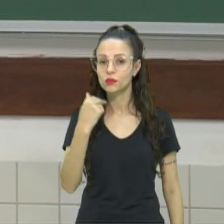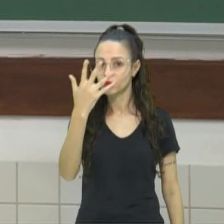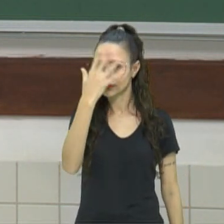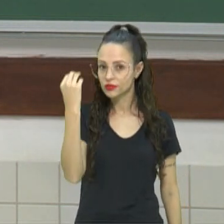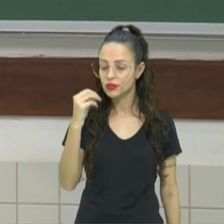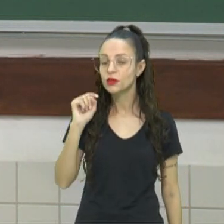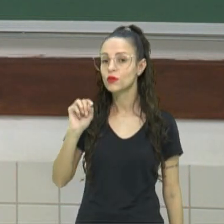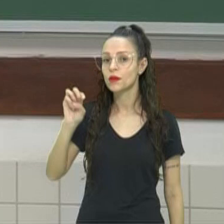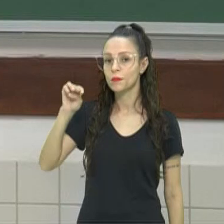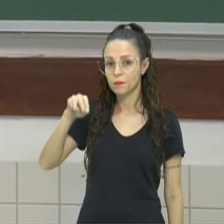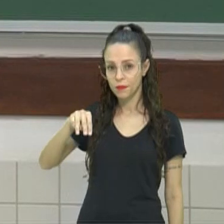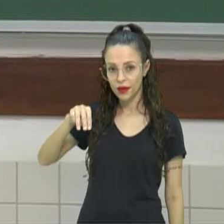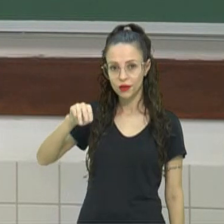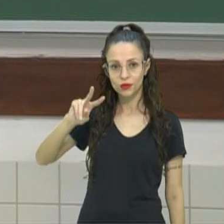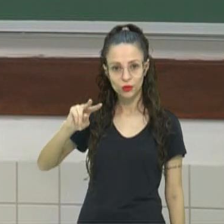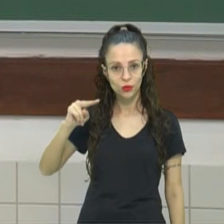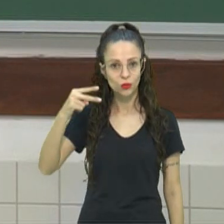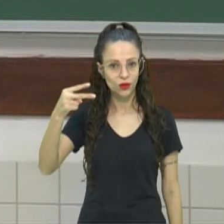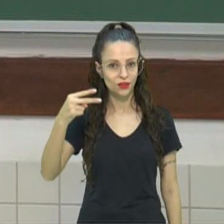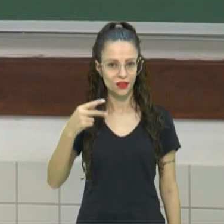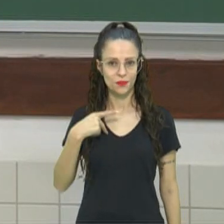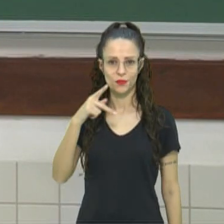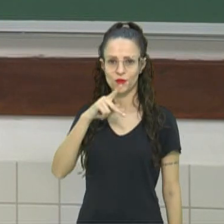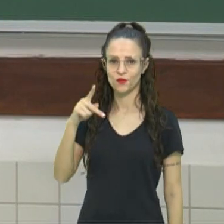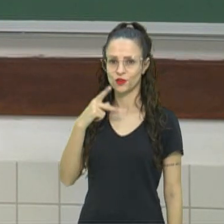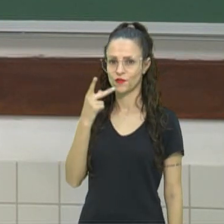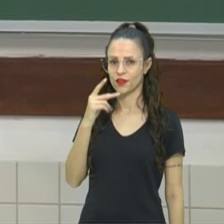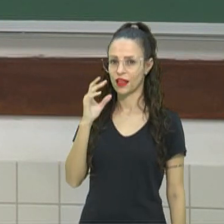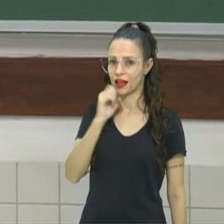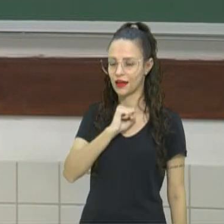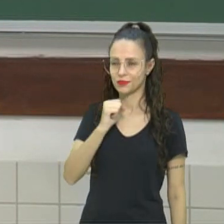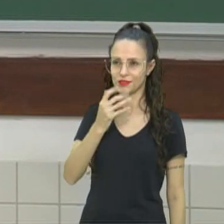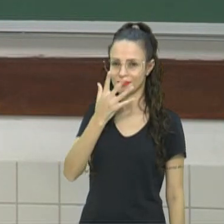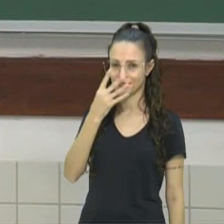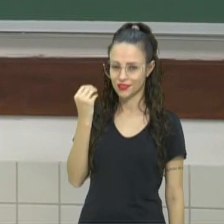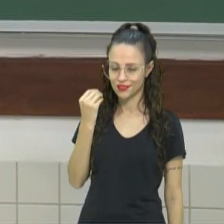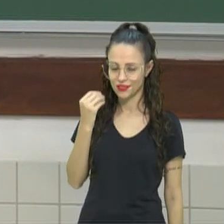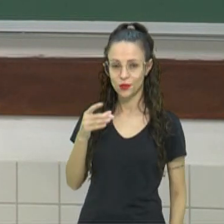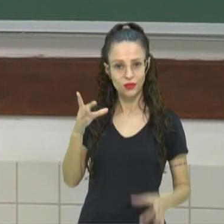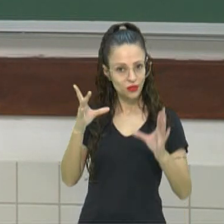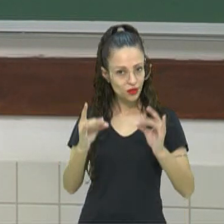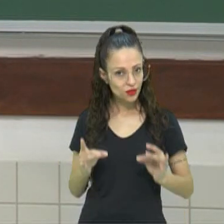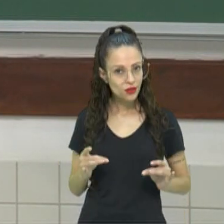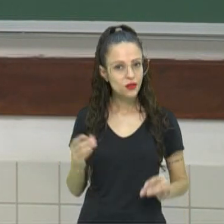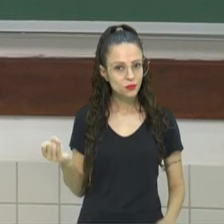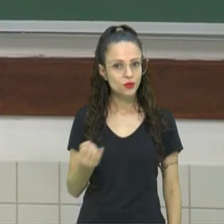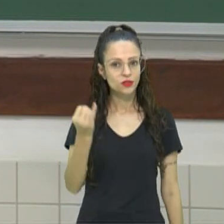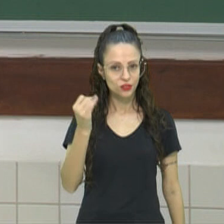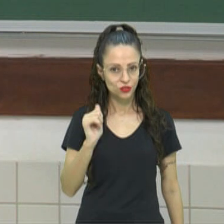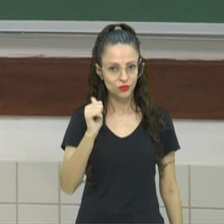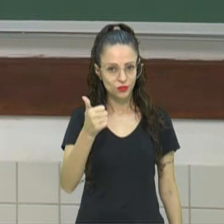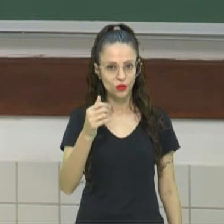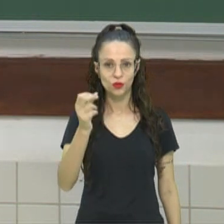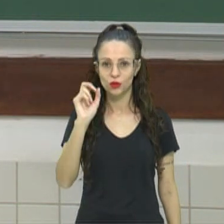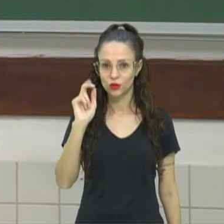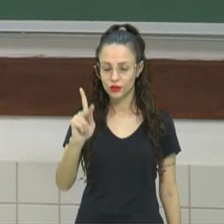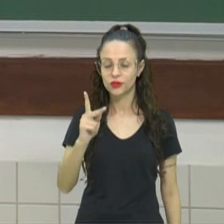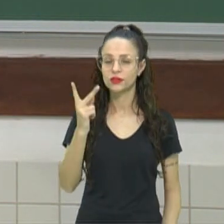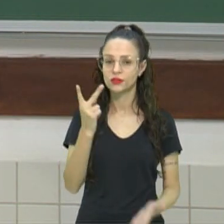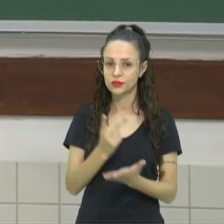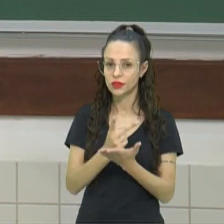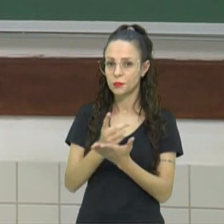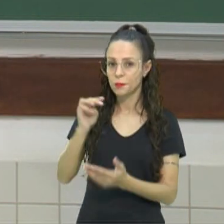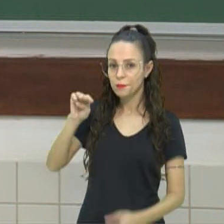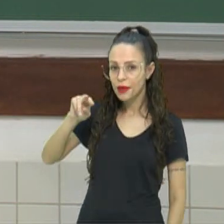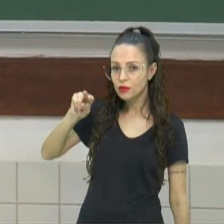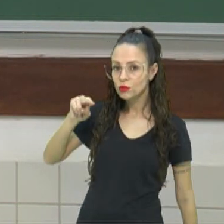que a unidade é metro quadrado. A professora fala muito rápido e acaba esquecendo desse detalhe que é bem importante, ok? Então sempre tem o